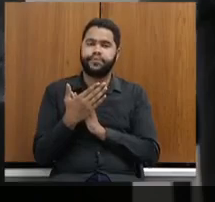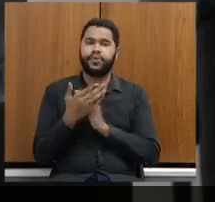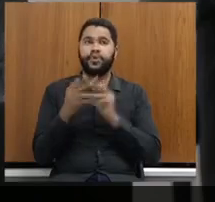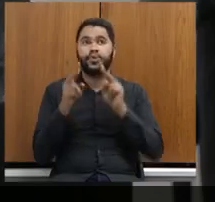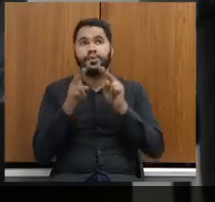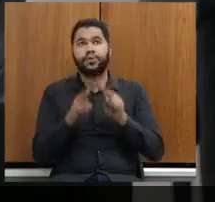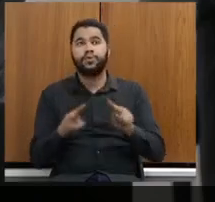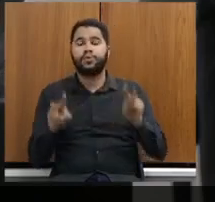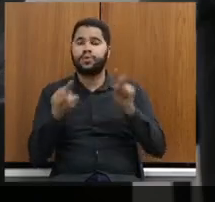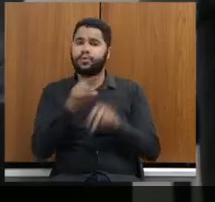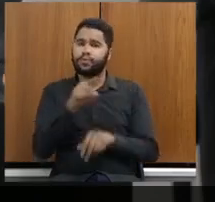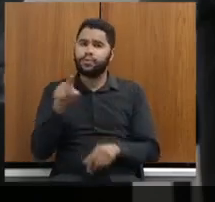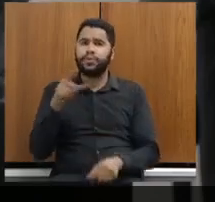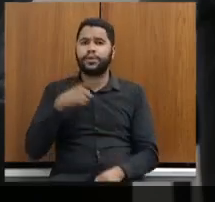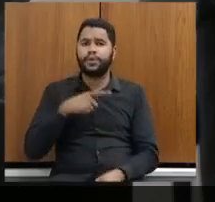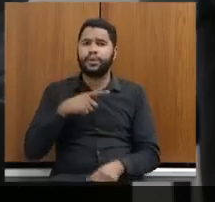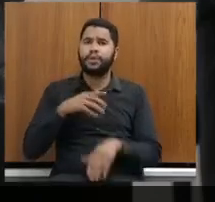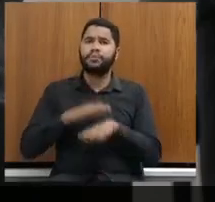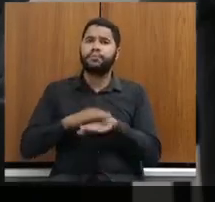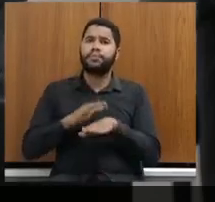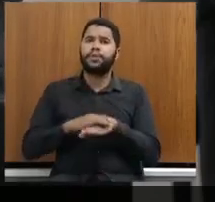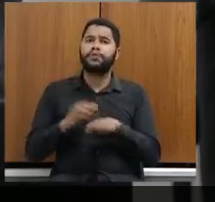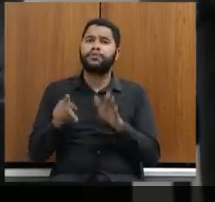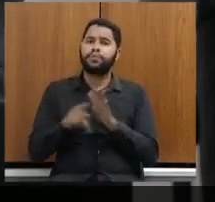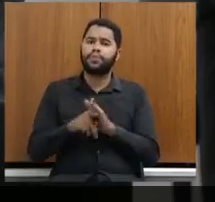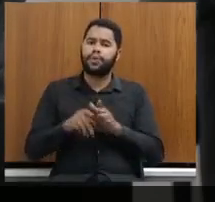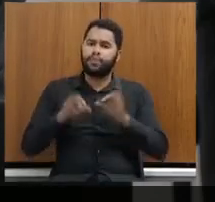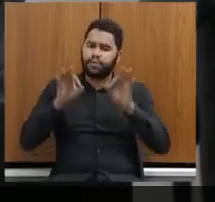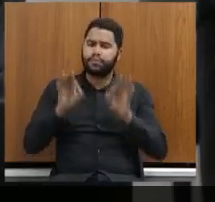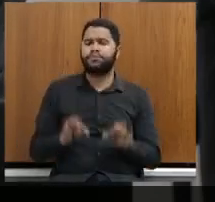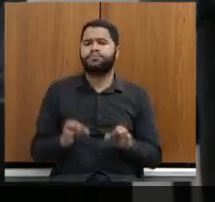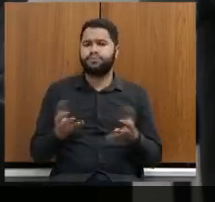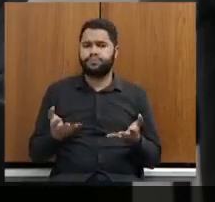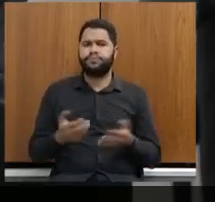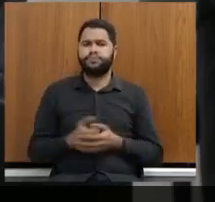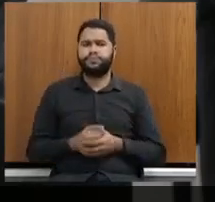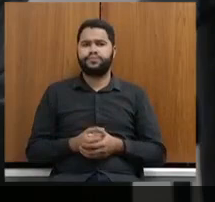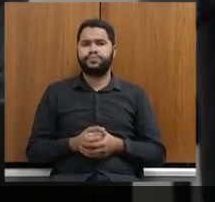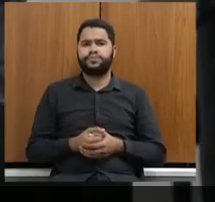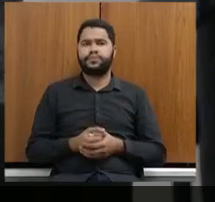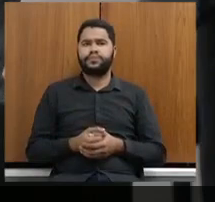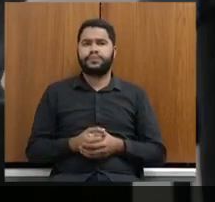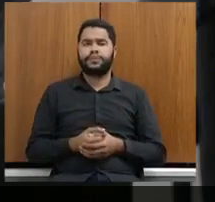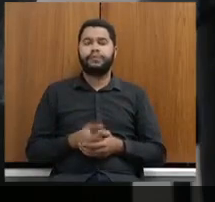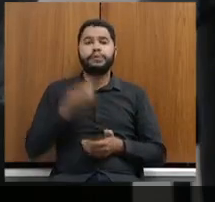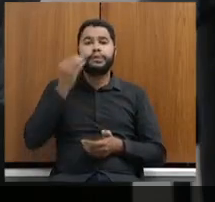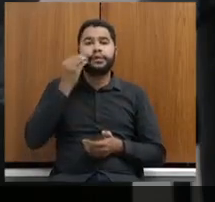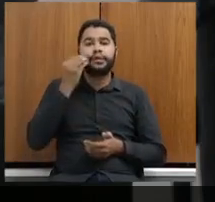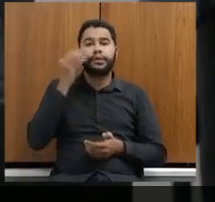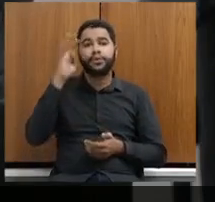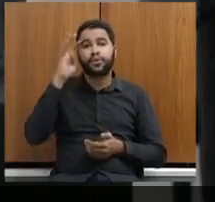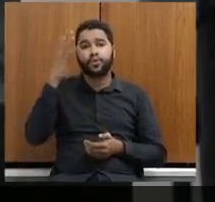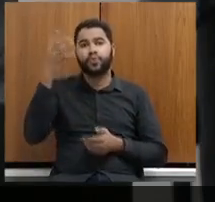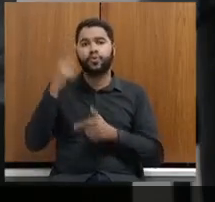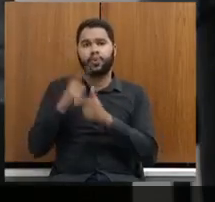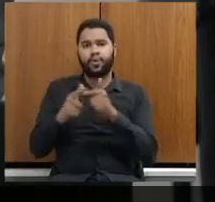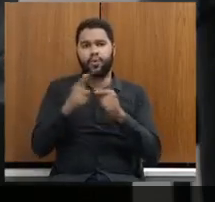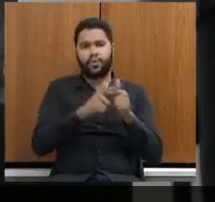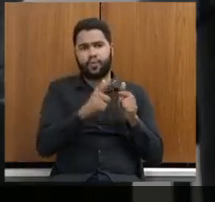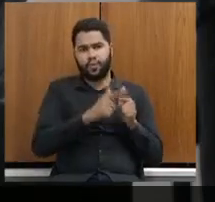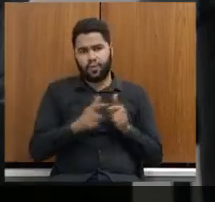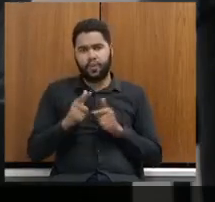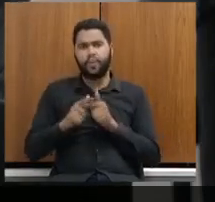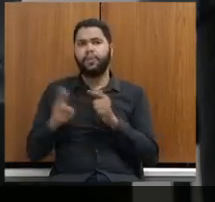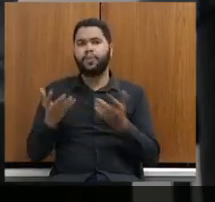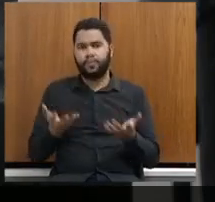visão que eu só tem de ser despachado dirigente busca que busca Solucionar problema porque